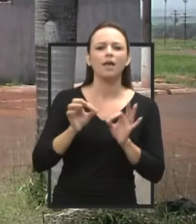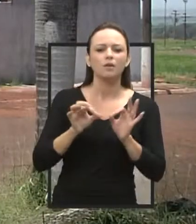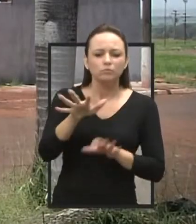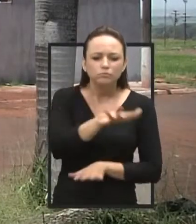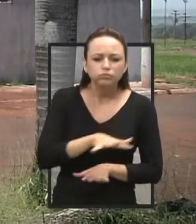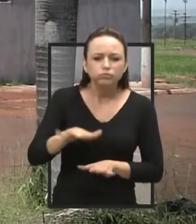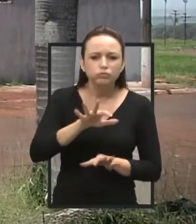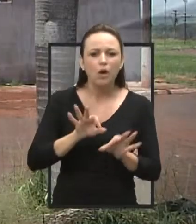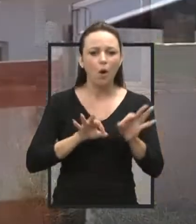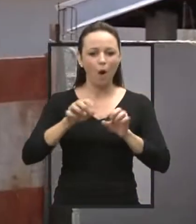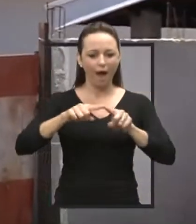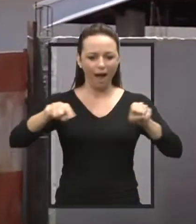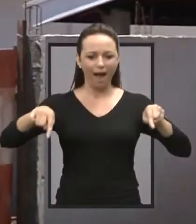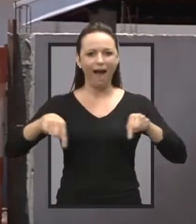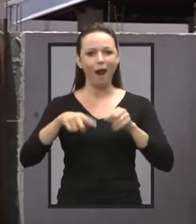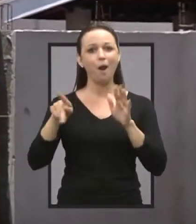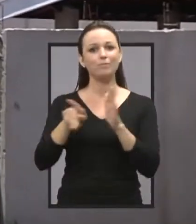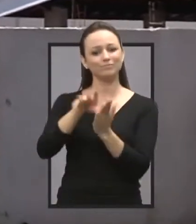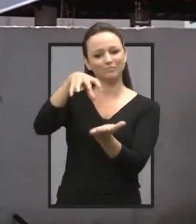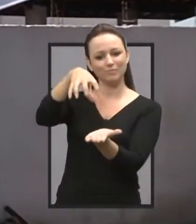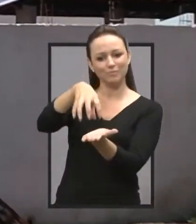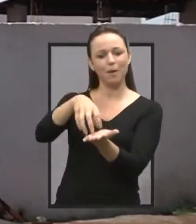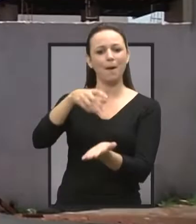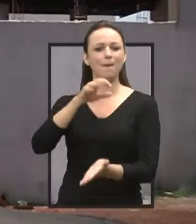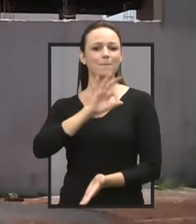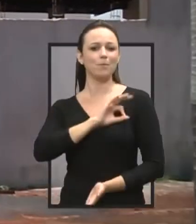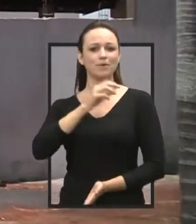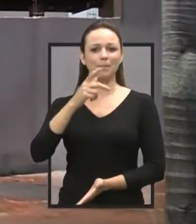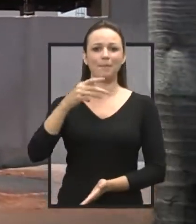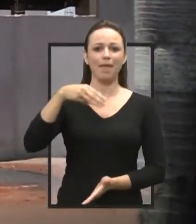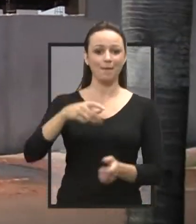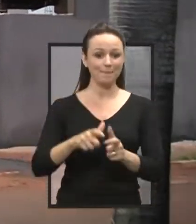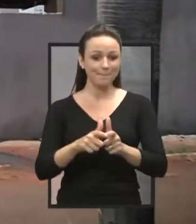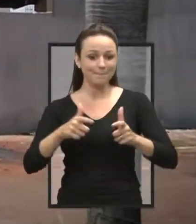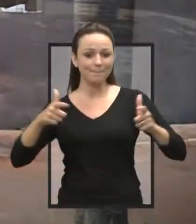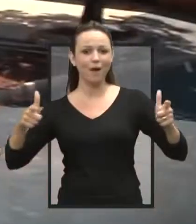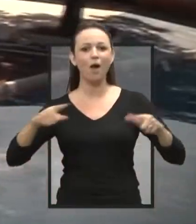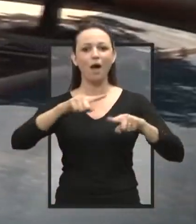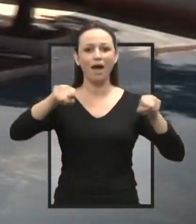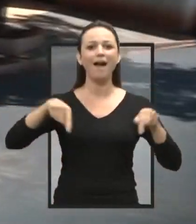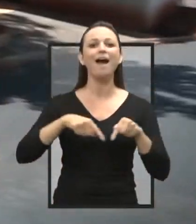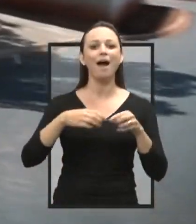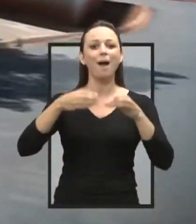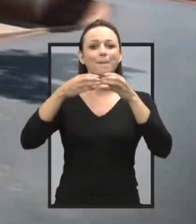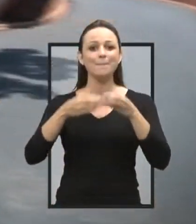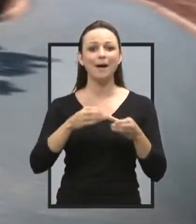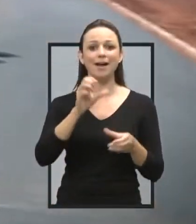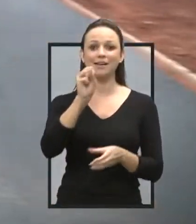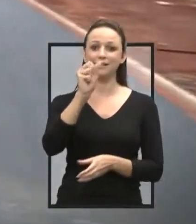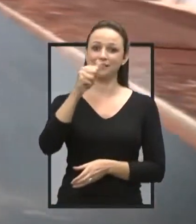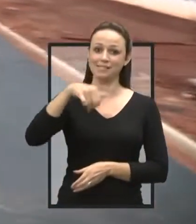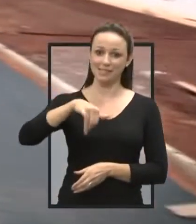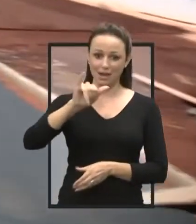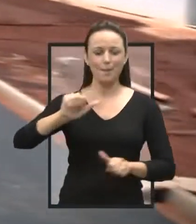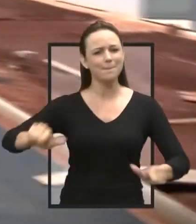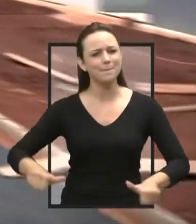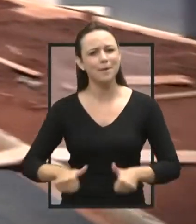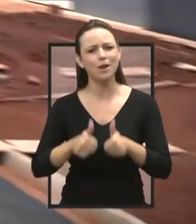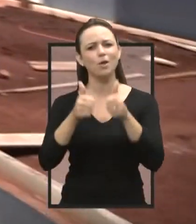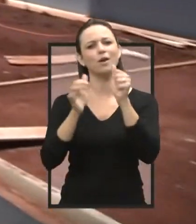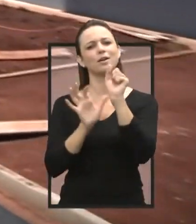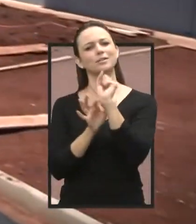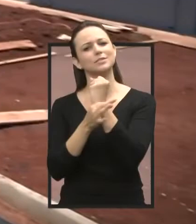área em que a base da Polícia Militar foi ampliada no Jardim Padre Augusto Sani, melhorando assim a